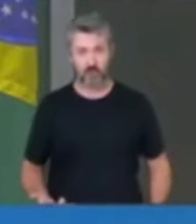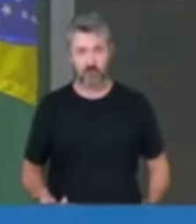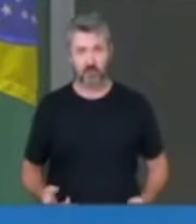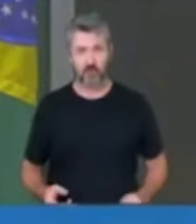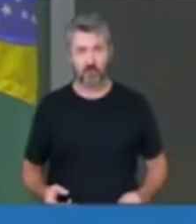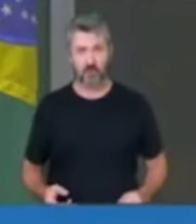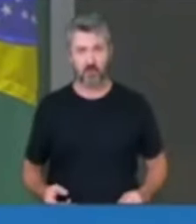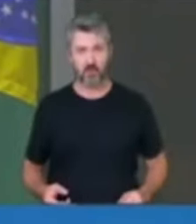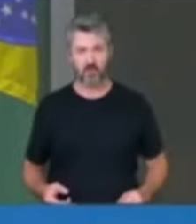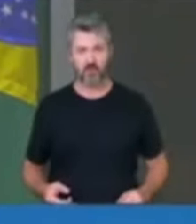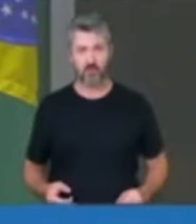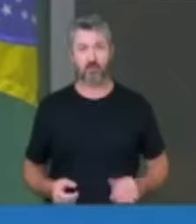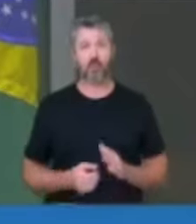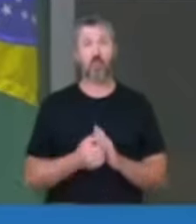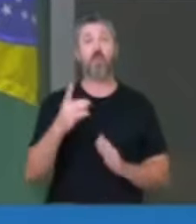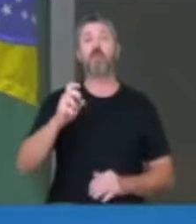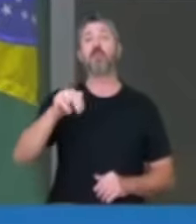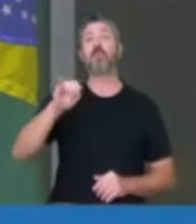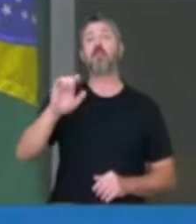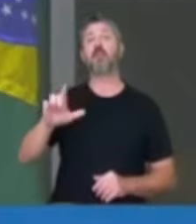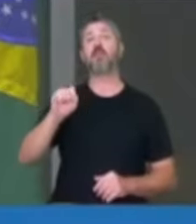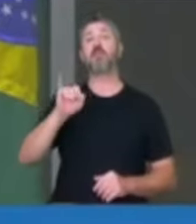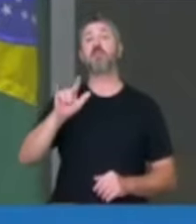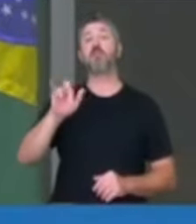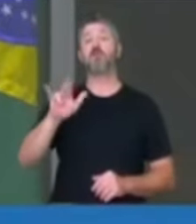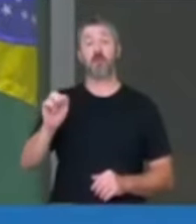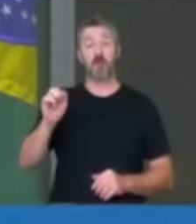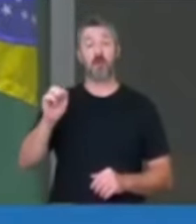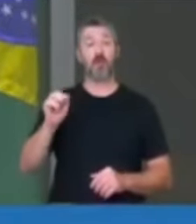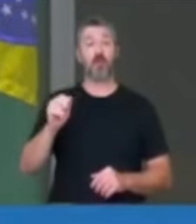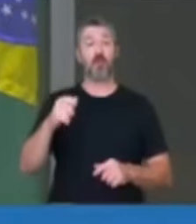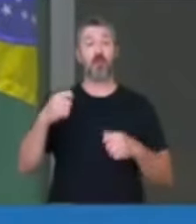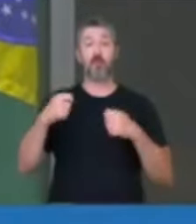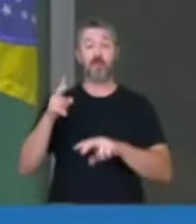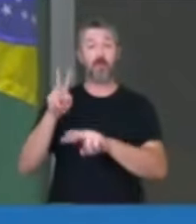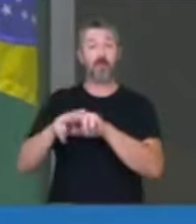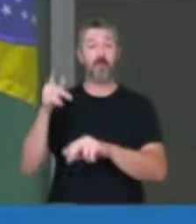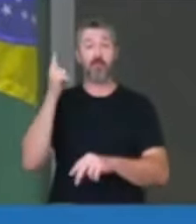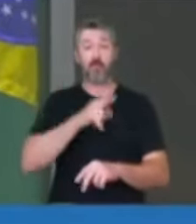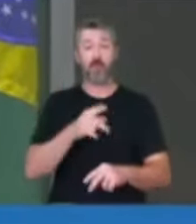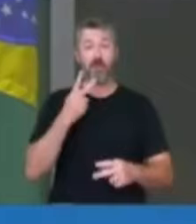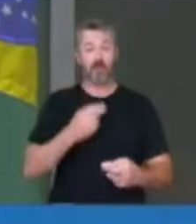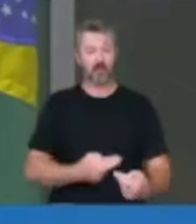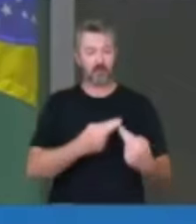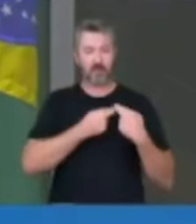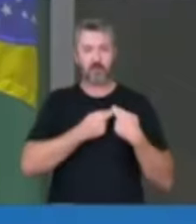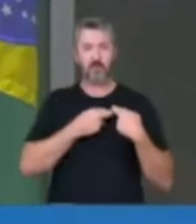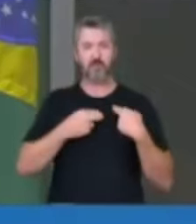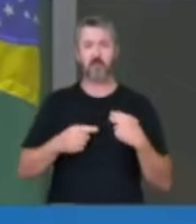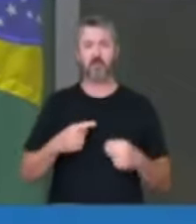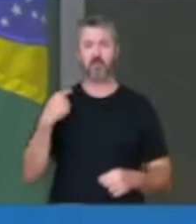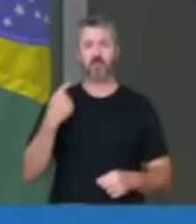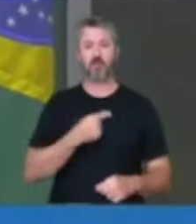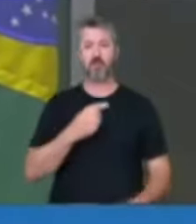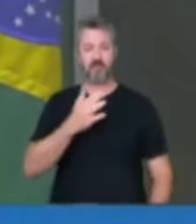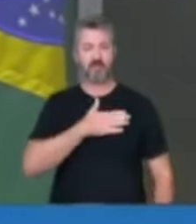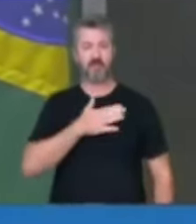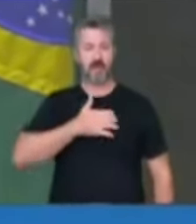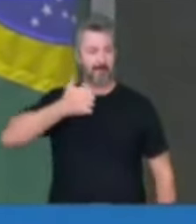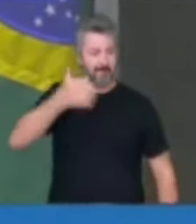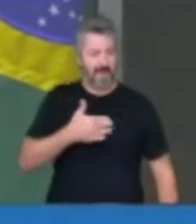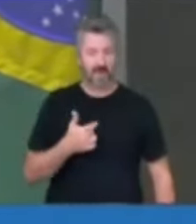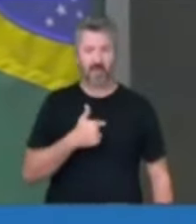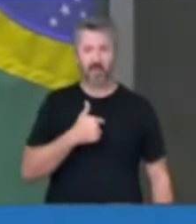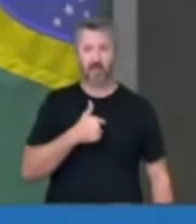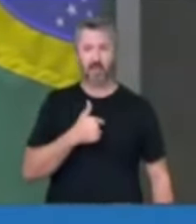quantos danielis Silveiras vão ser necessários pra gente entender que isso daqui é pela prerrogativa dessa merda que a gente carrega aqui